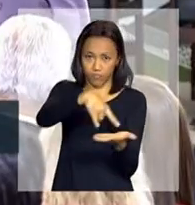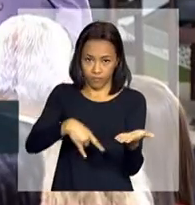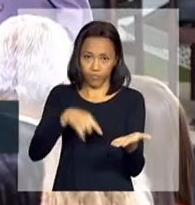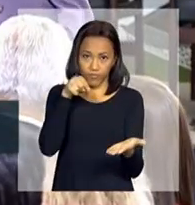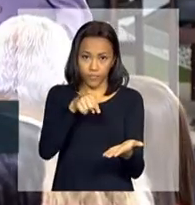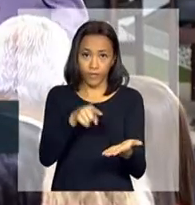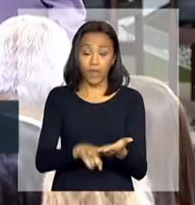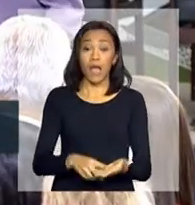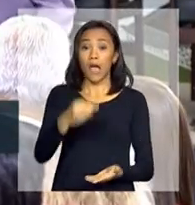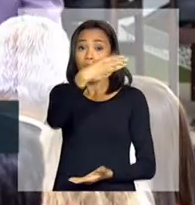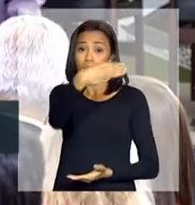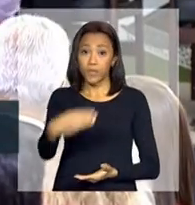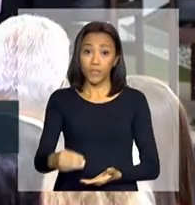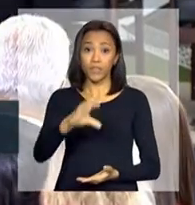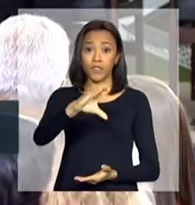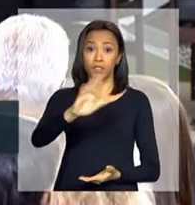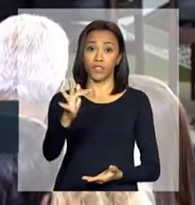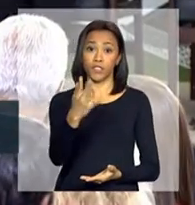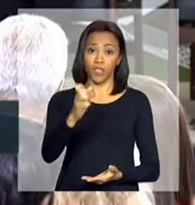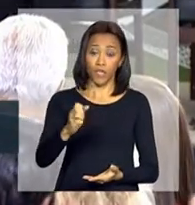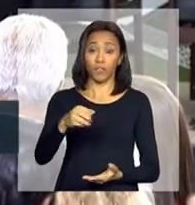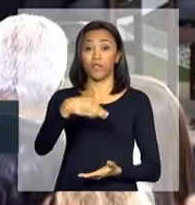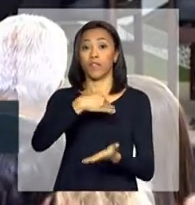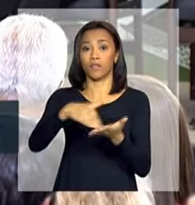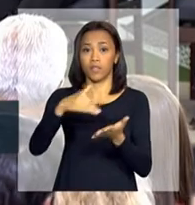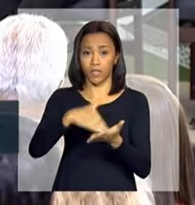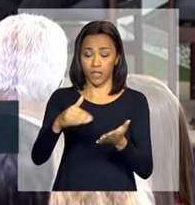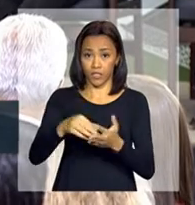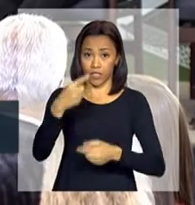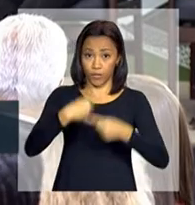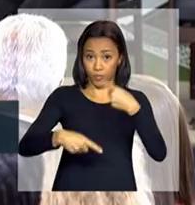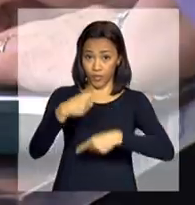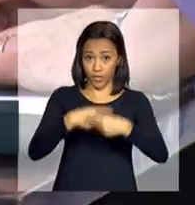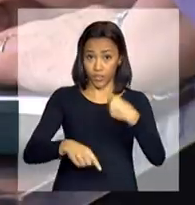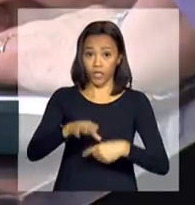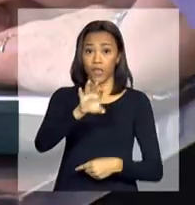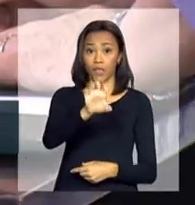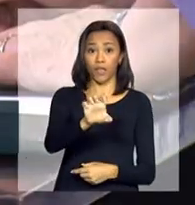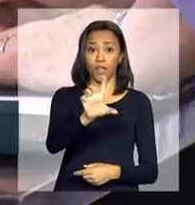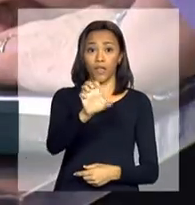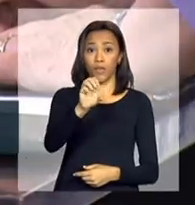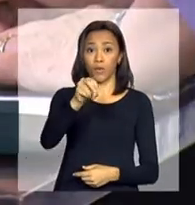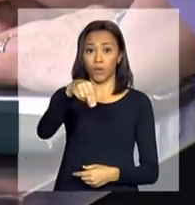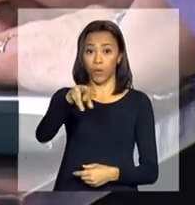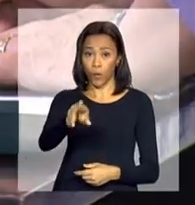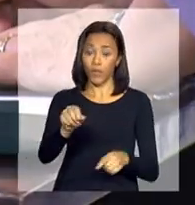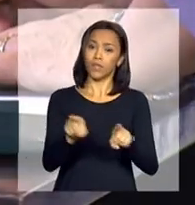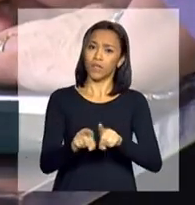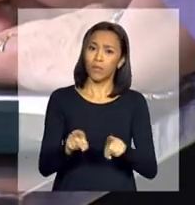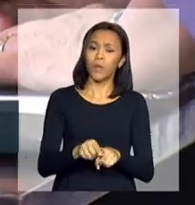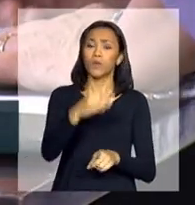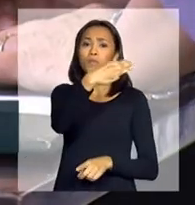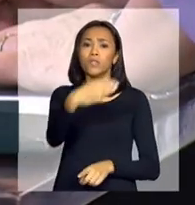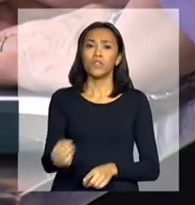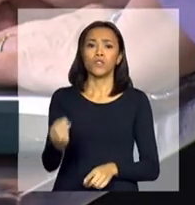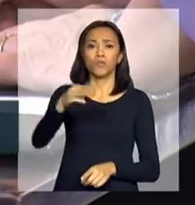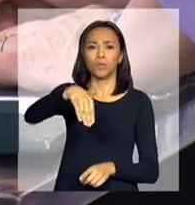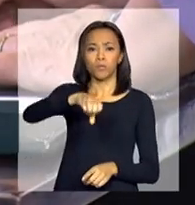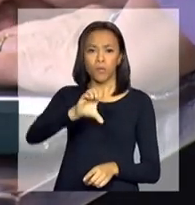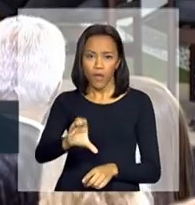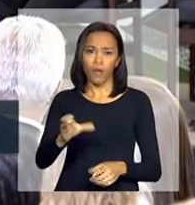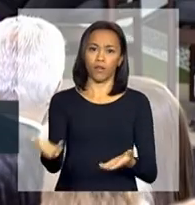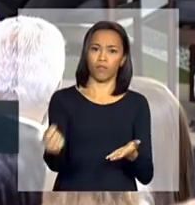a ministra-chefe da secretaria de políticas para as mulheres Eleonora menicucci o ministro da educação aloizio